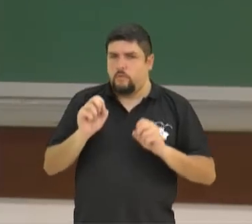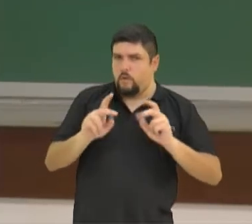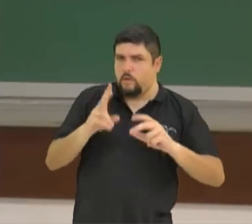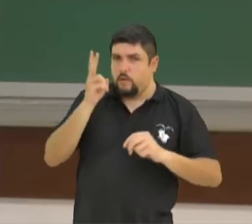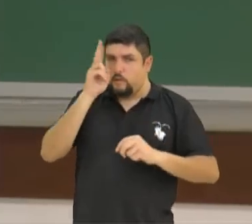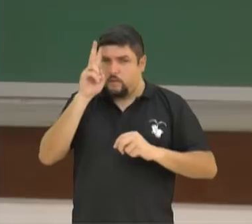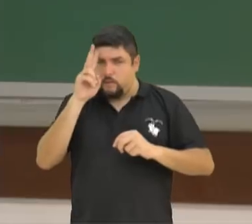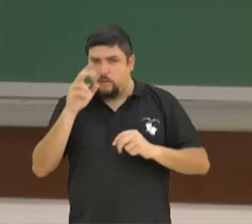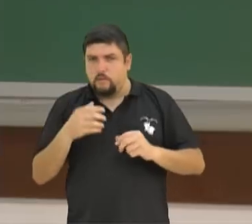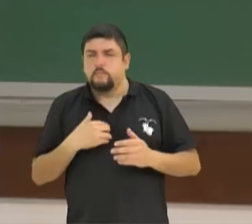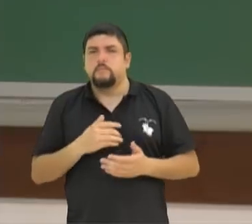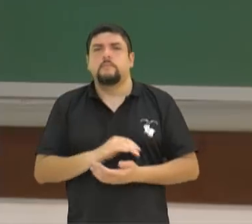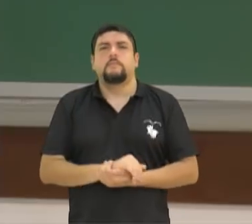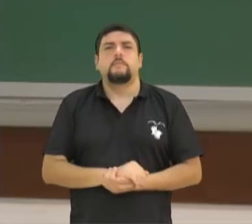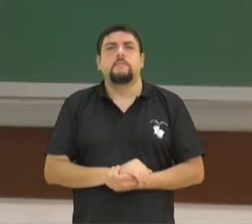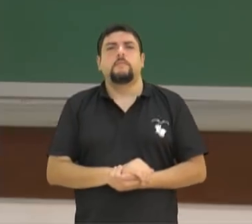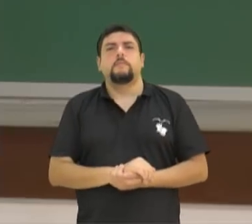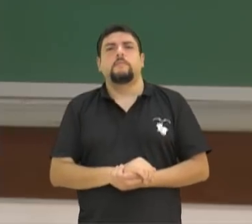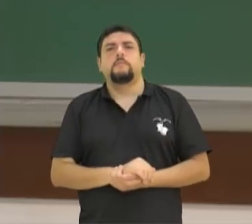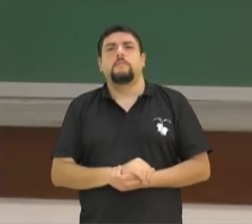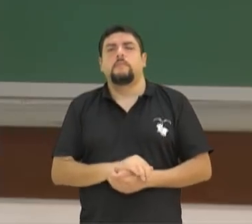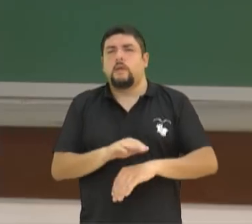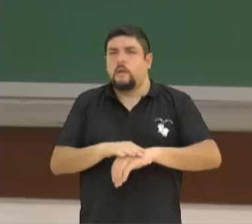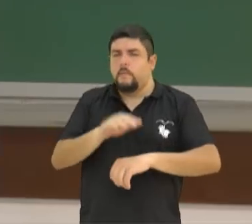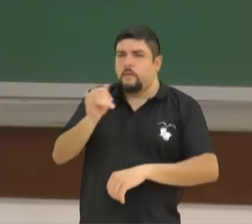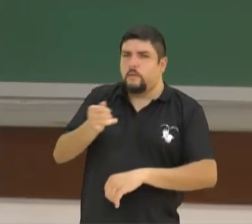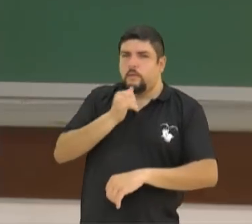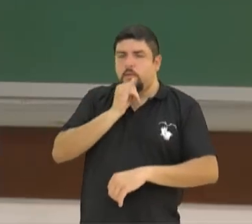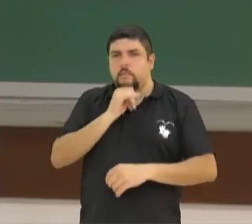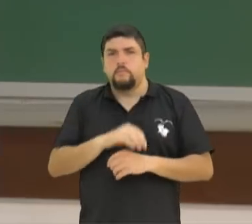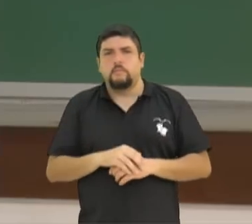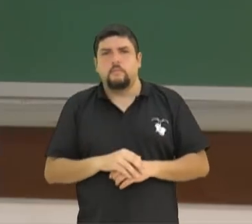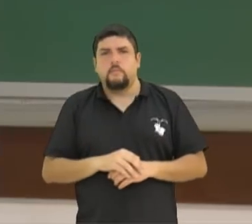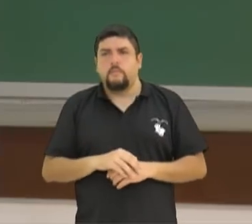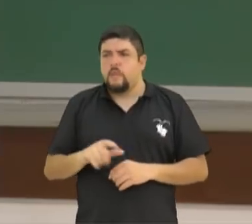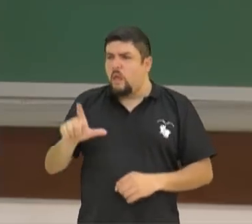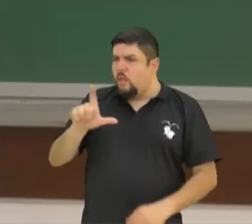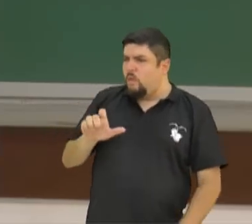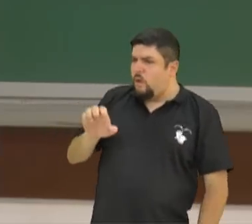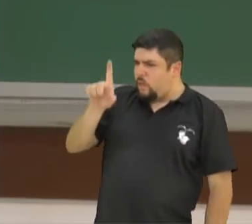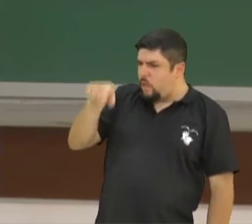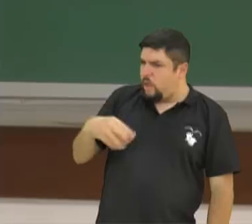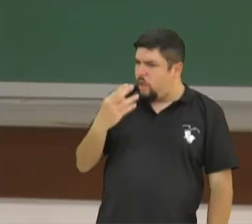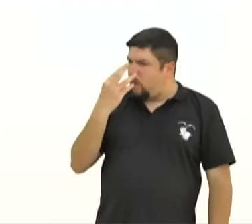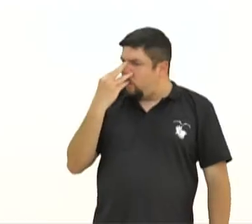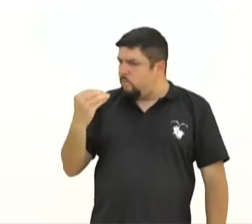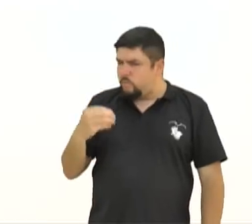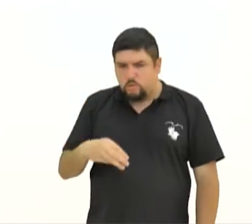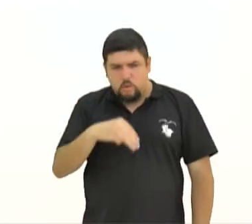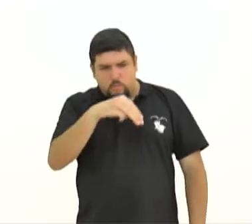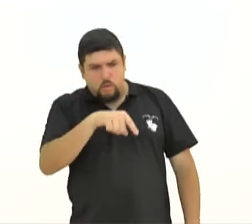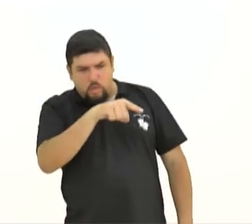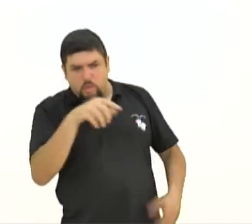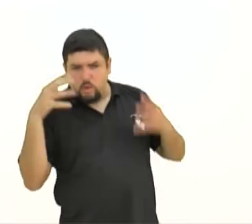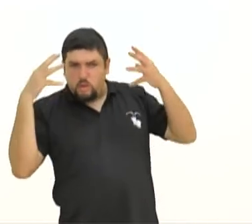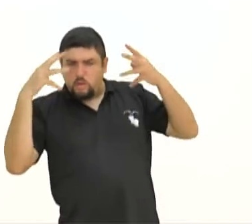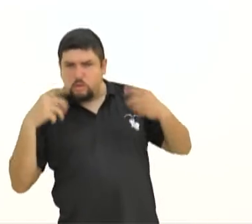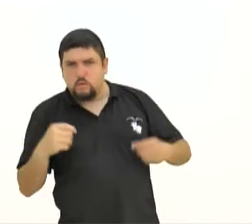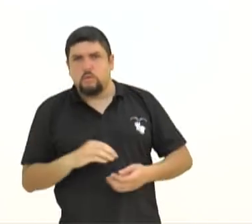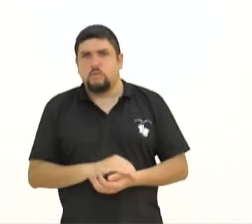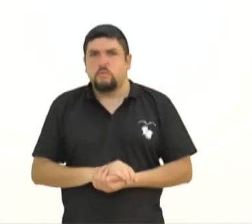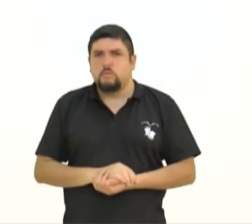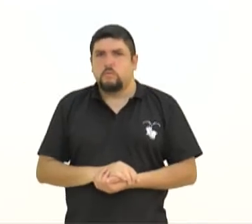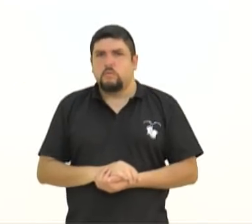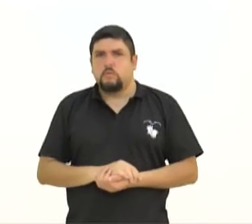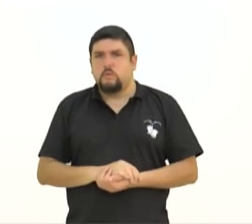conceitos. Então, olhem aqui mais exemplos de metáfora. Luana é uma raposa, Miguel é um leão. Seus